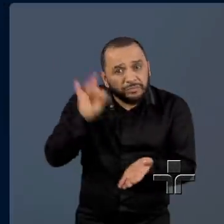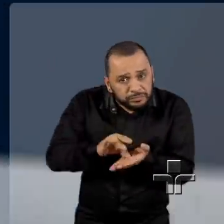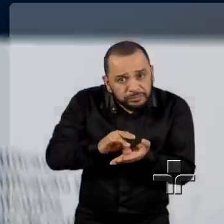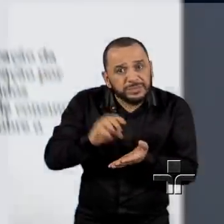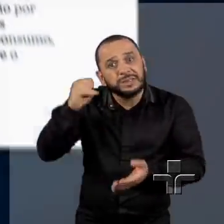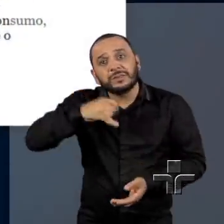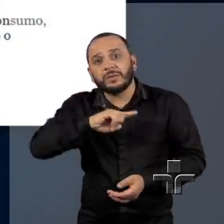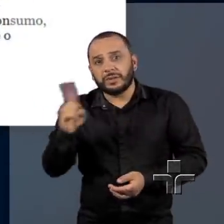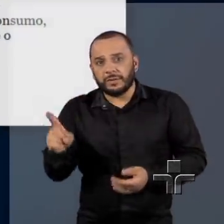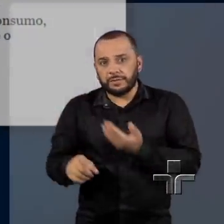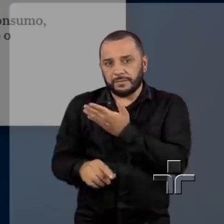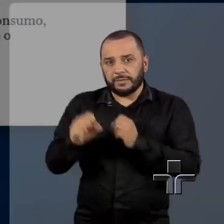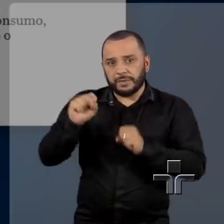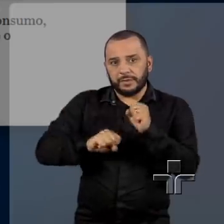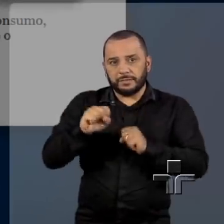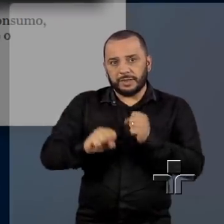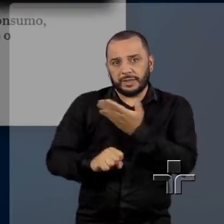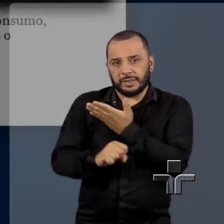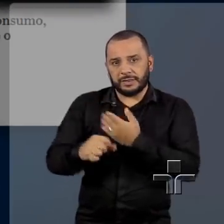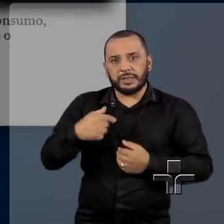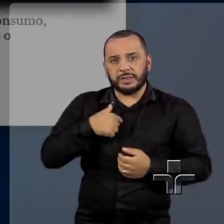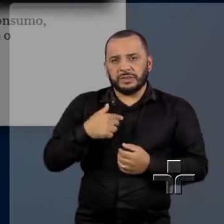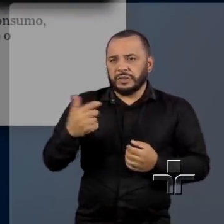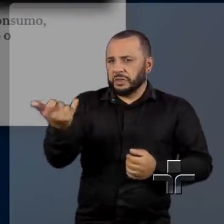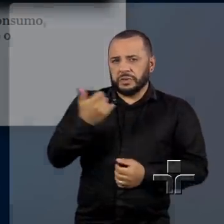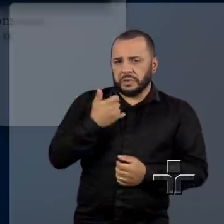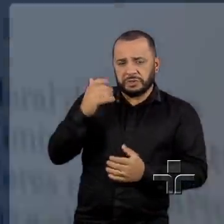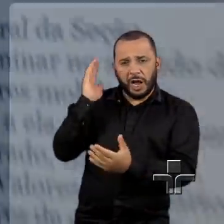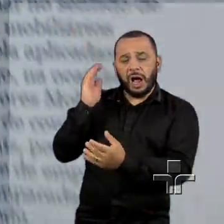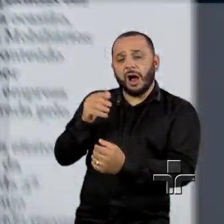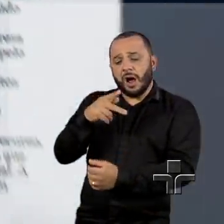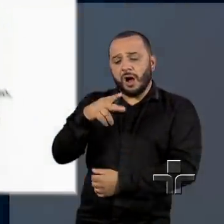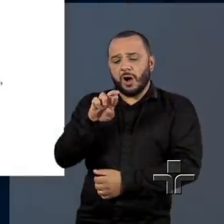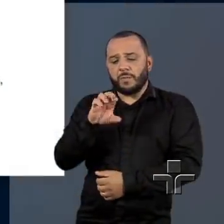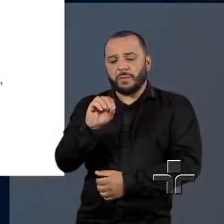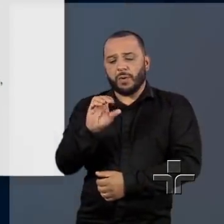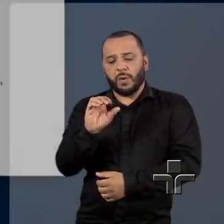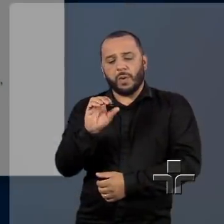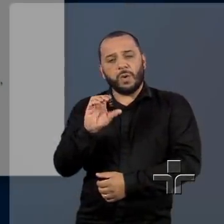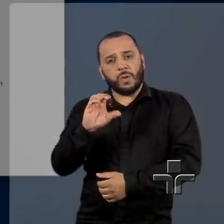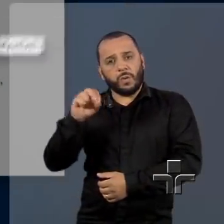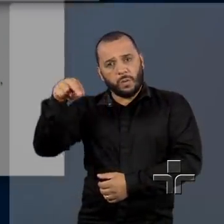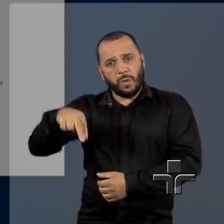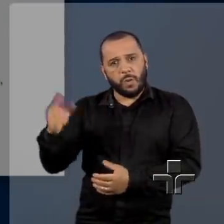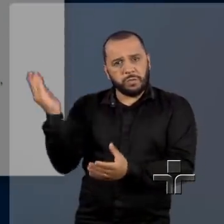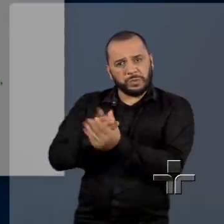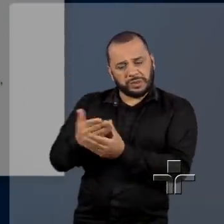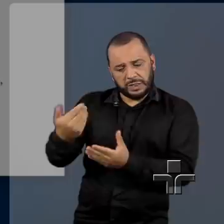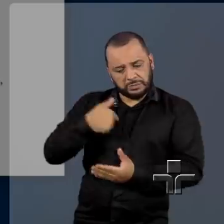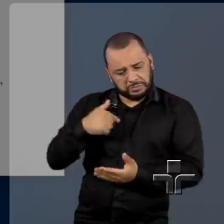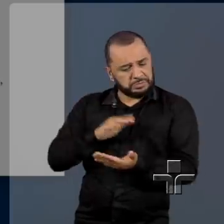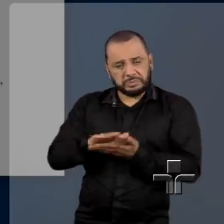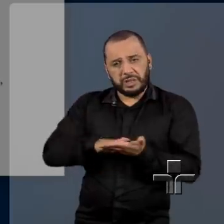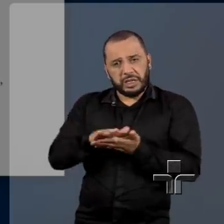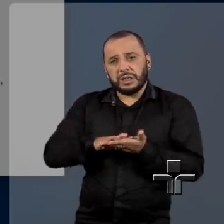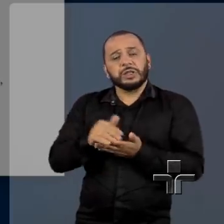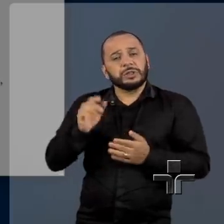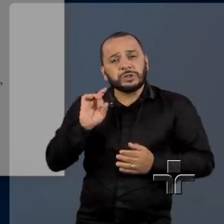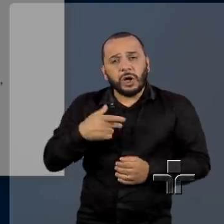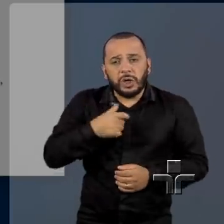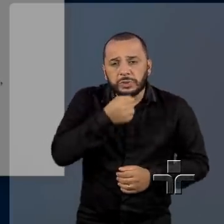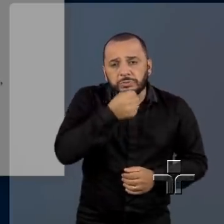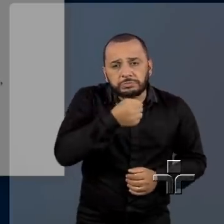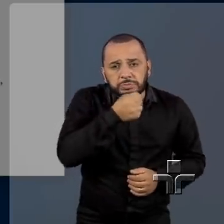A Empíricos alega não ter recebido nenhuma notificação do Procon e que já aprovou exercer apenas atividade jornalística